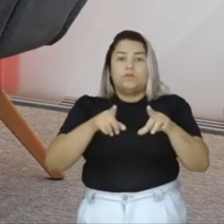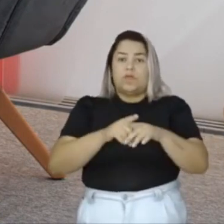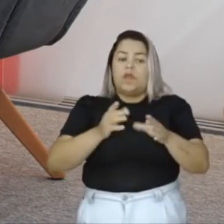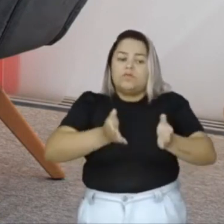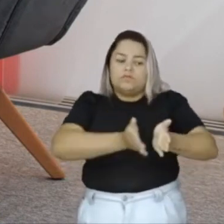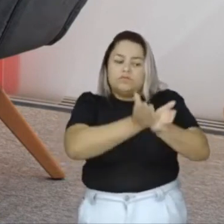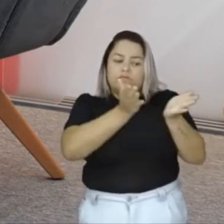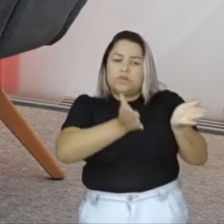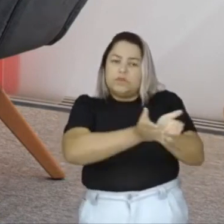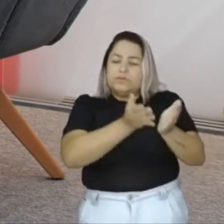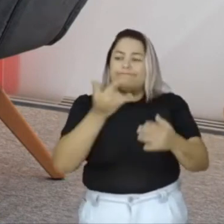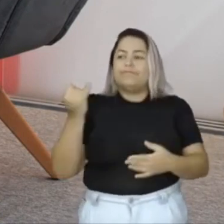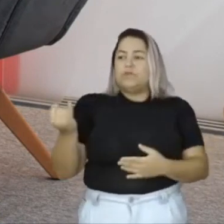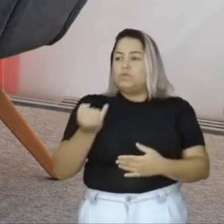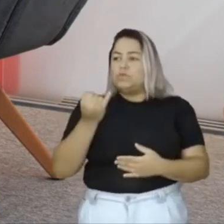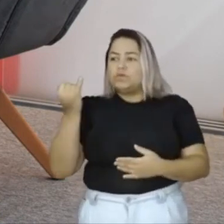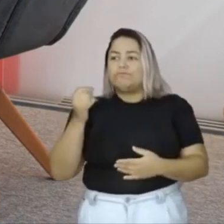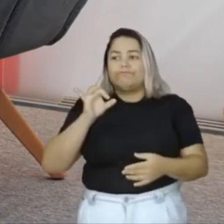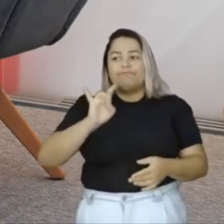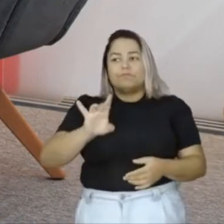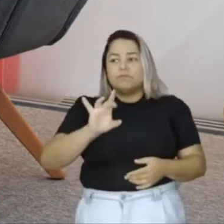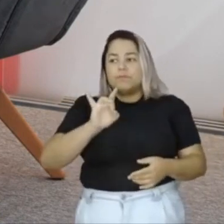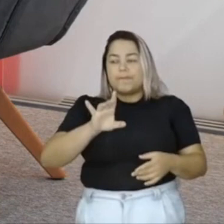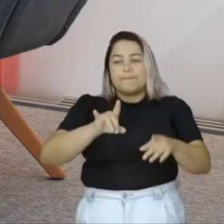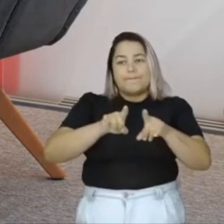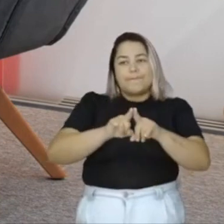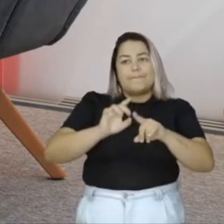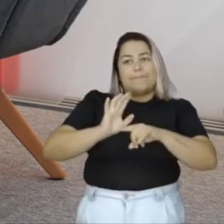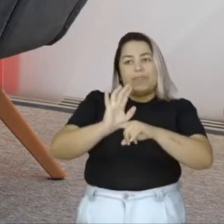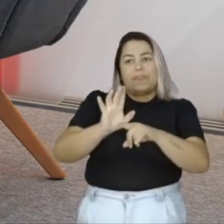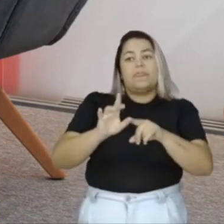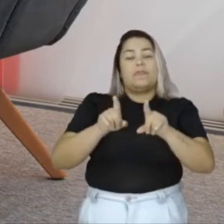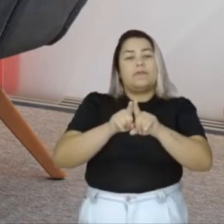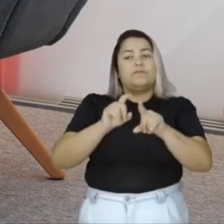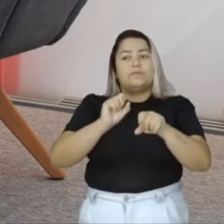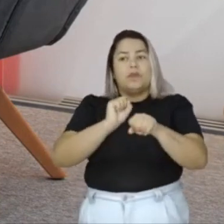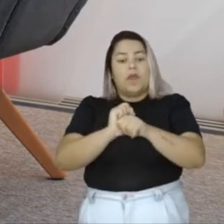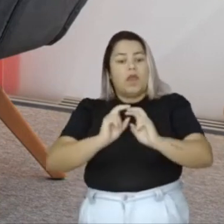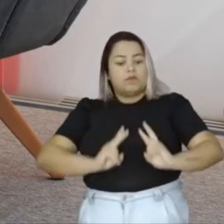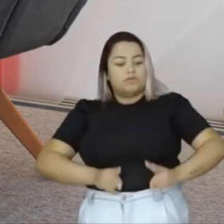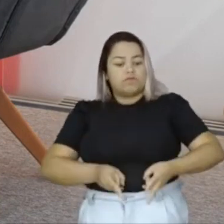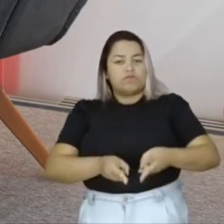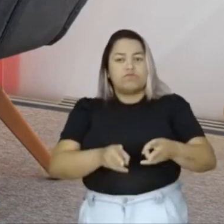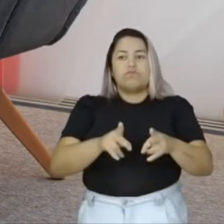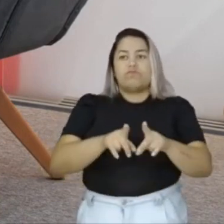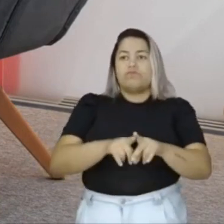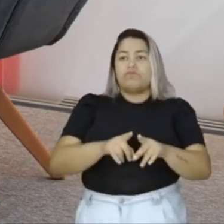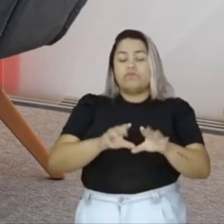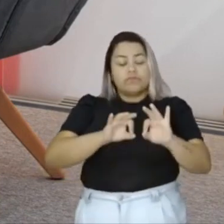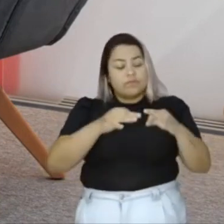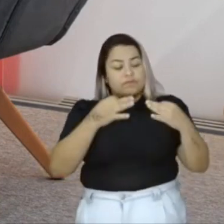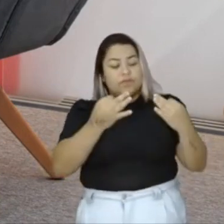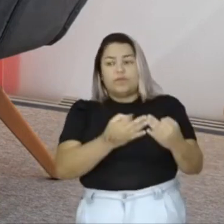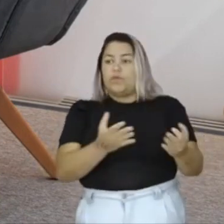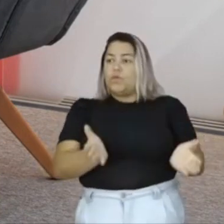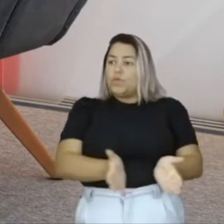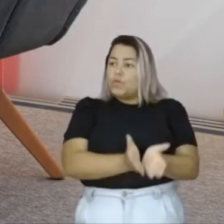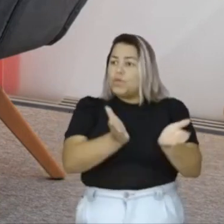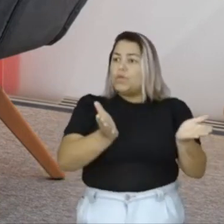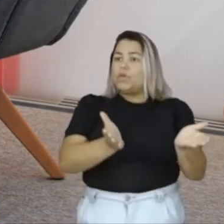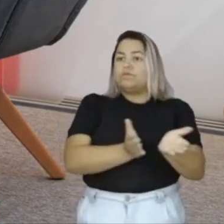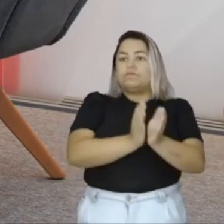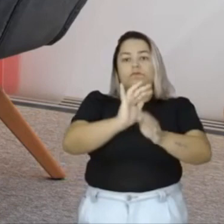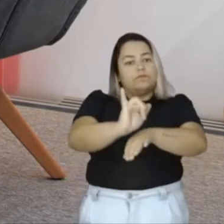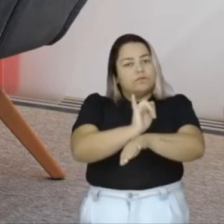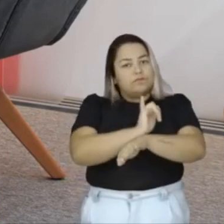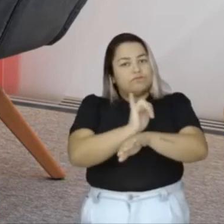isso é um fator muito importante. Não é só dar o benefício, a gente interrompe a continuidade aí de famílias pobres. Como é que o programa é estratégico para